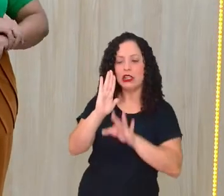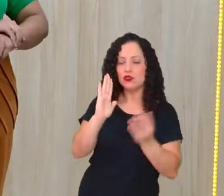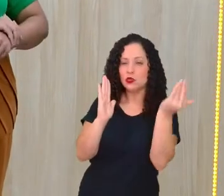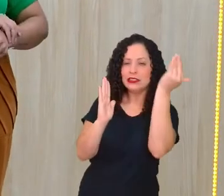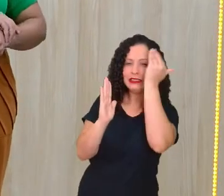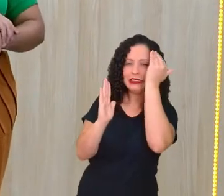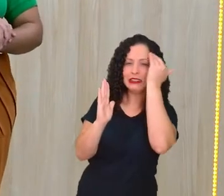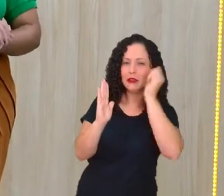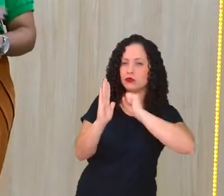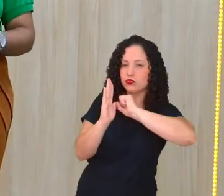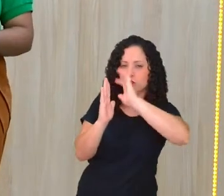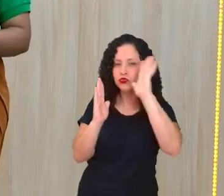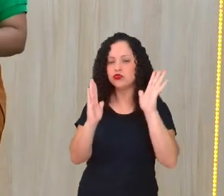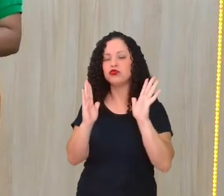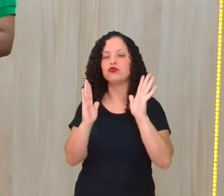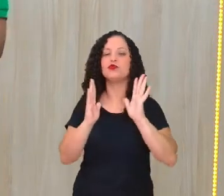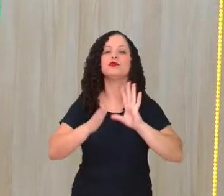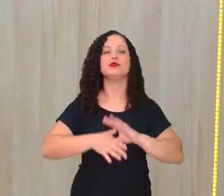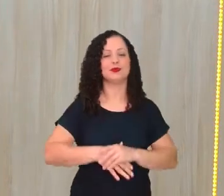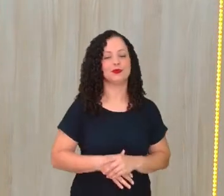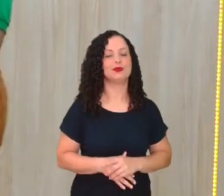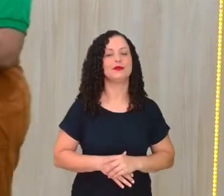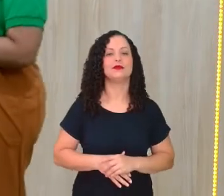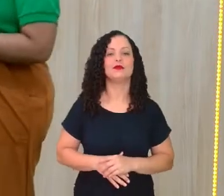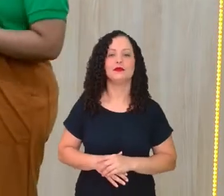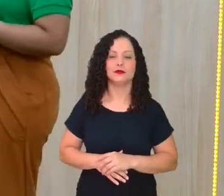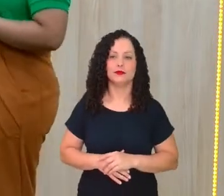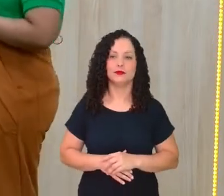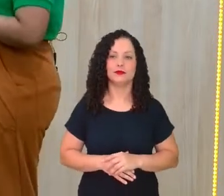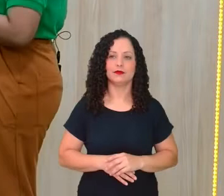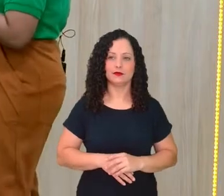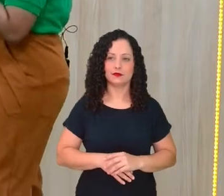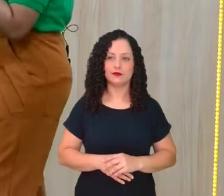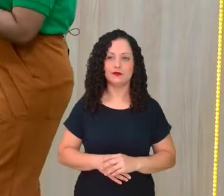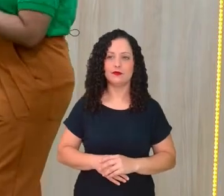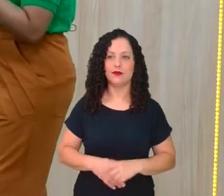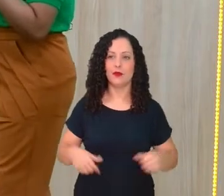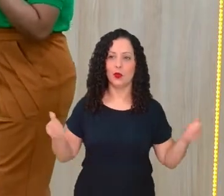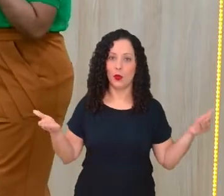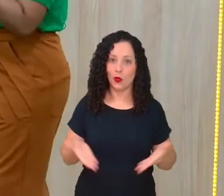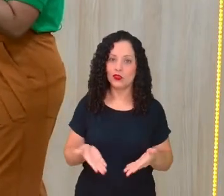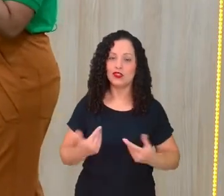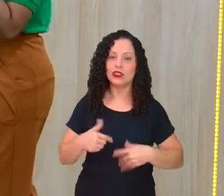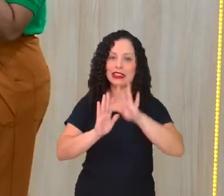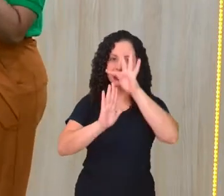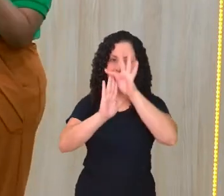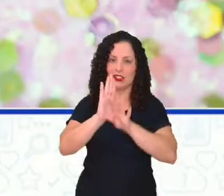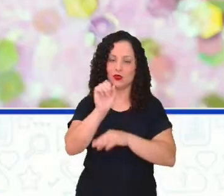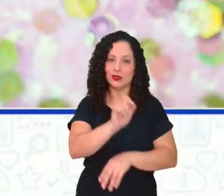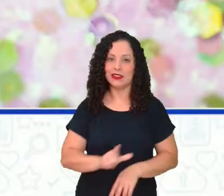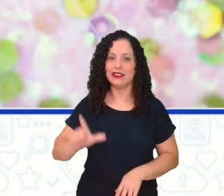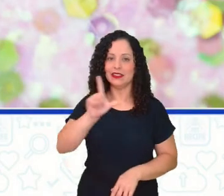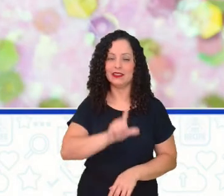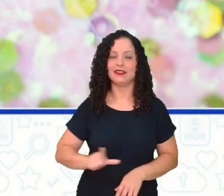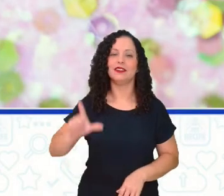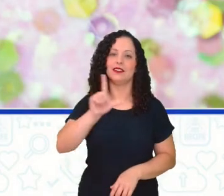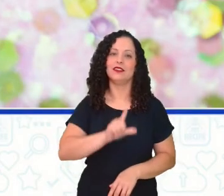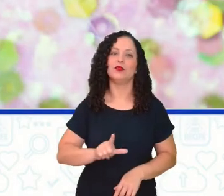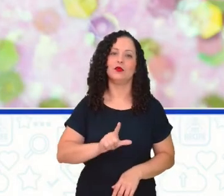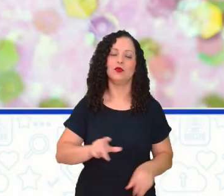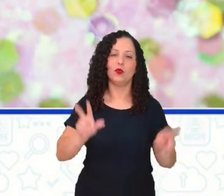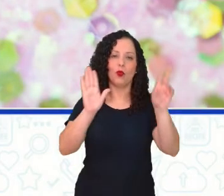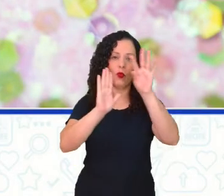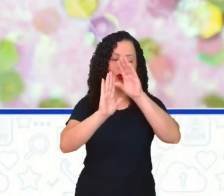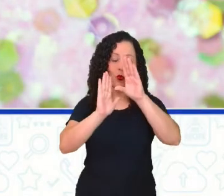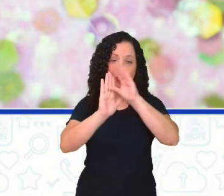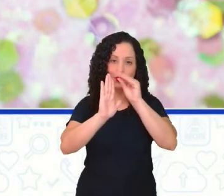texto, que é muito mais gostoso, né, professora Camila? Com certeza. Então, simbora. Nossa aula hoje será sobre texto literário e de vez em quando, vez ou